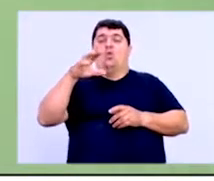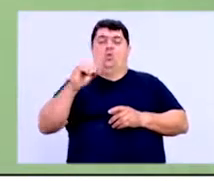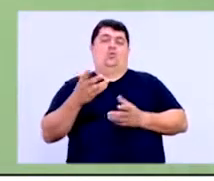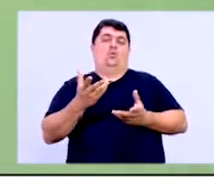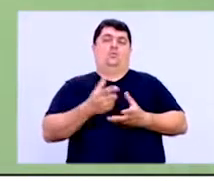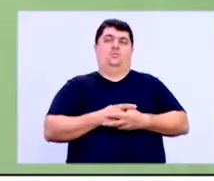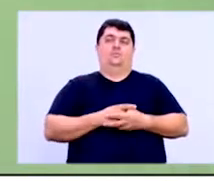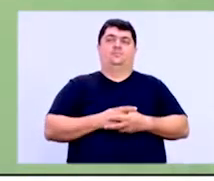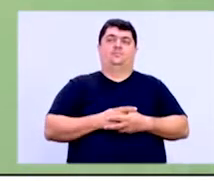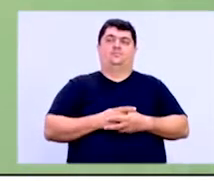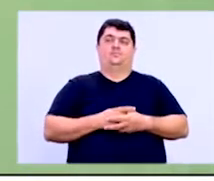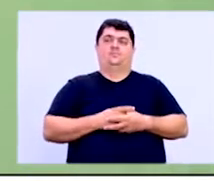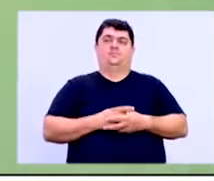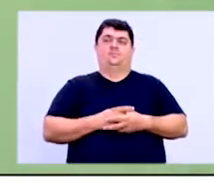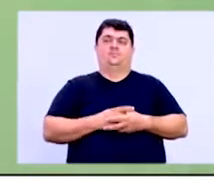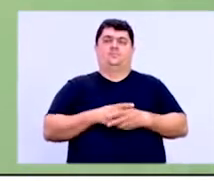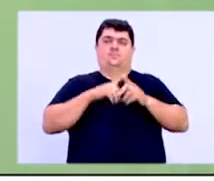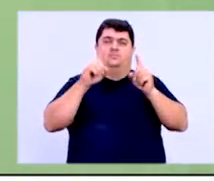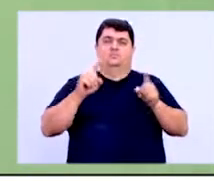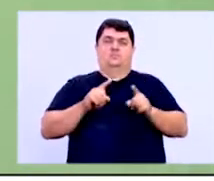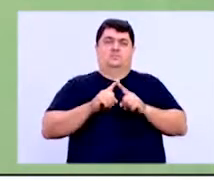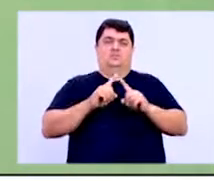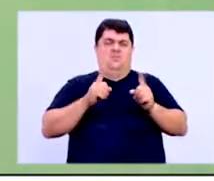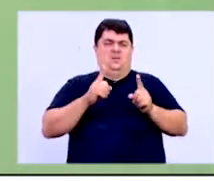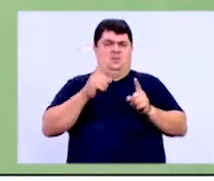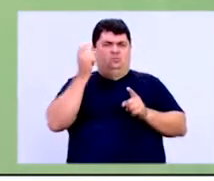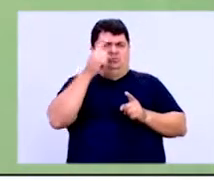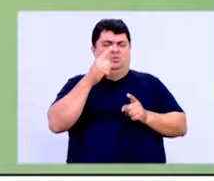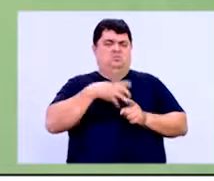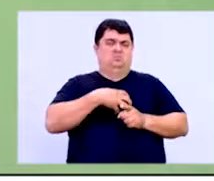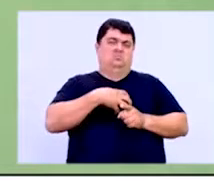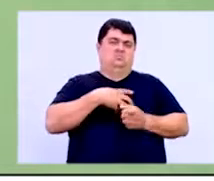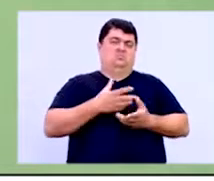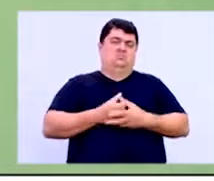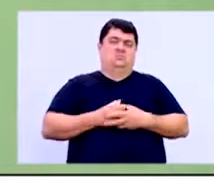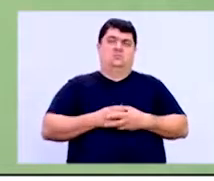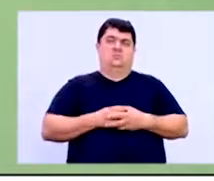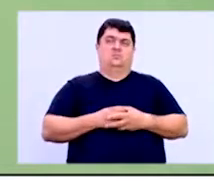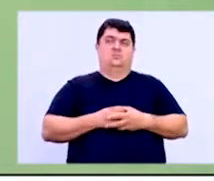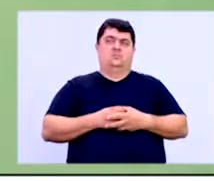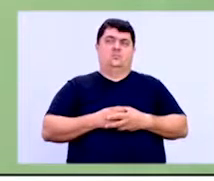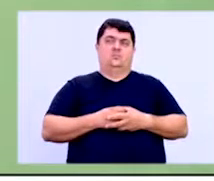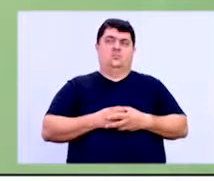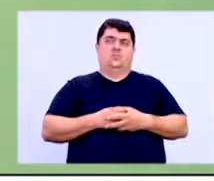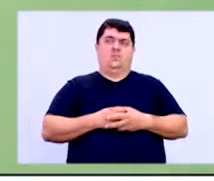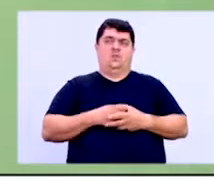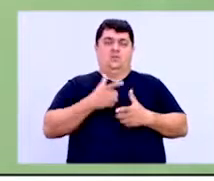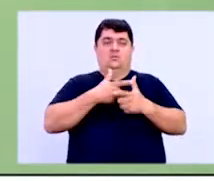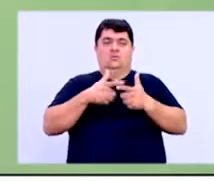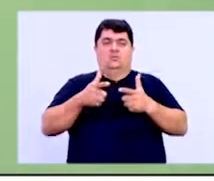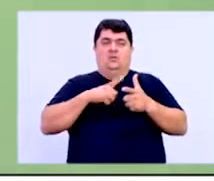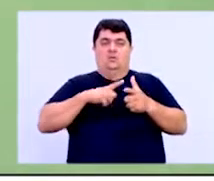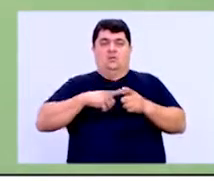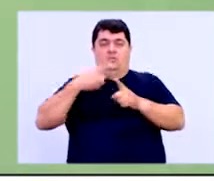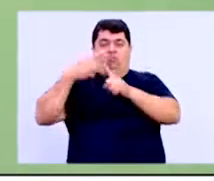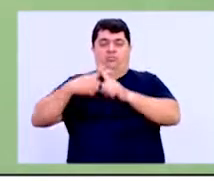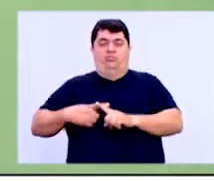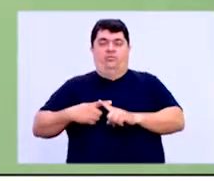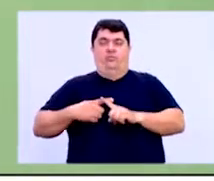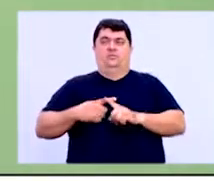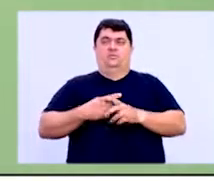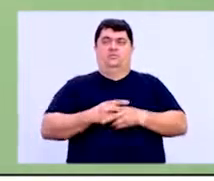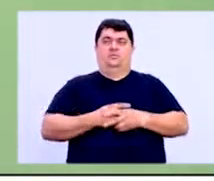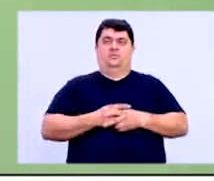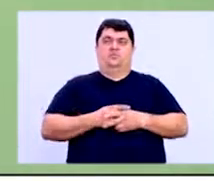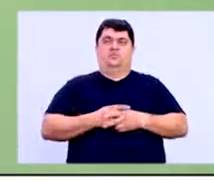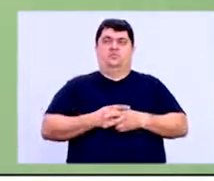Professor, você me deu uma fórmula, mas ainda está complicado. E também tem, ó, esse é o make-up divisor, e tem um multiplicador.